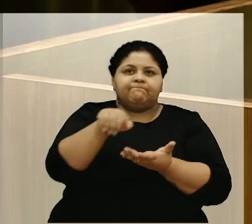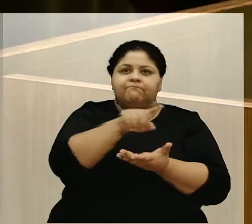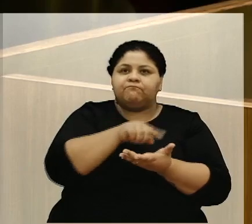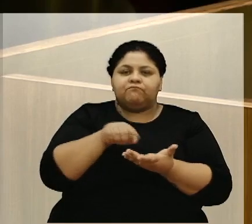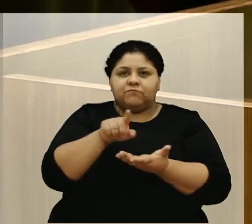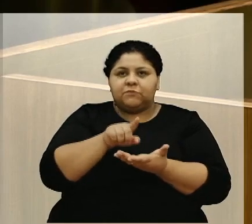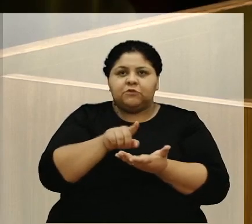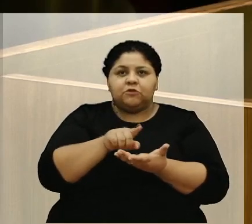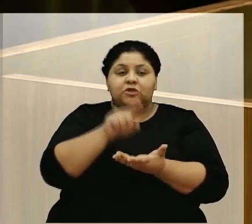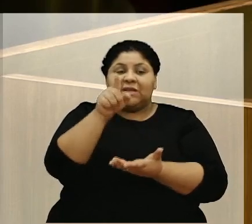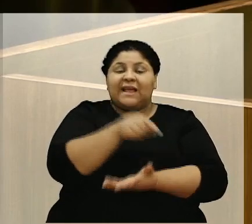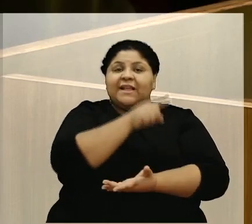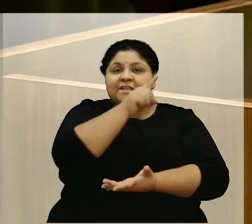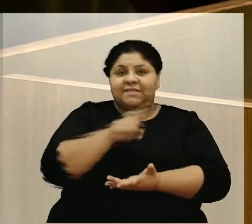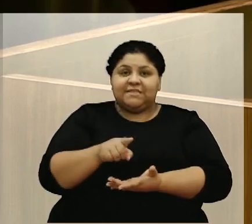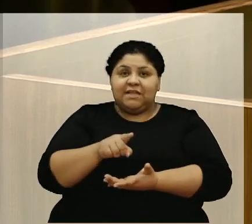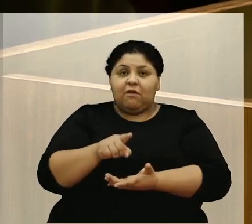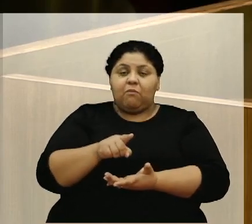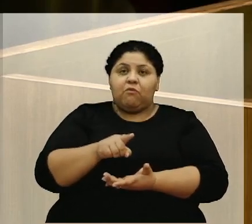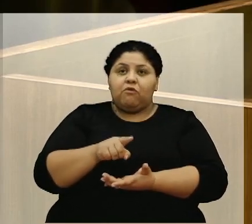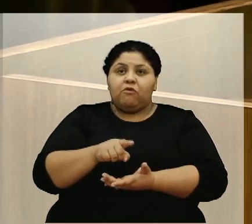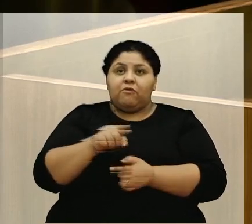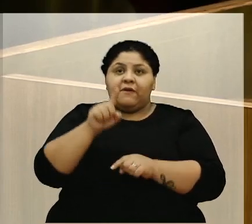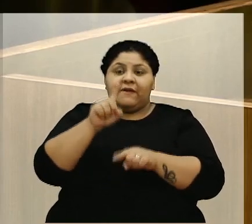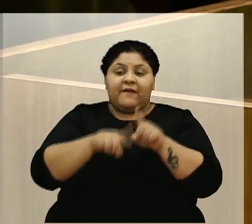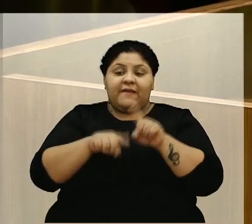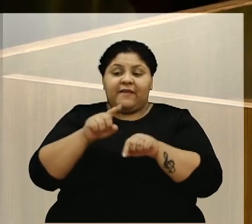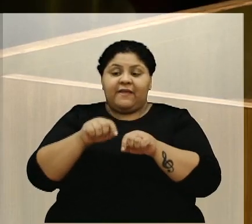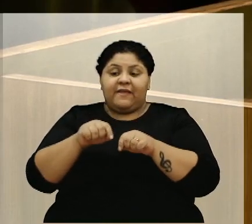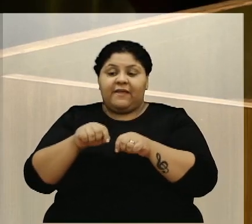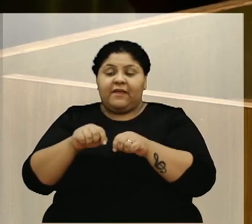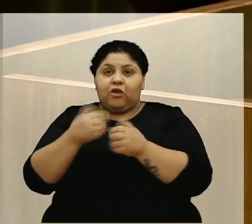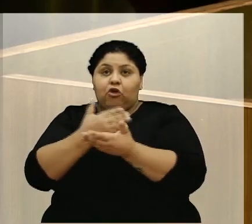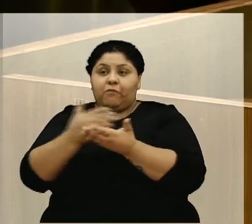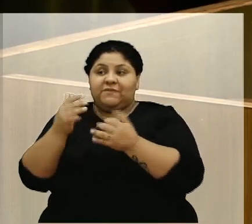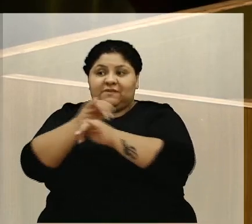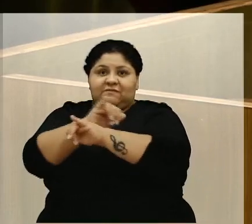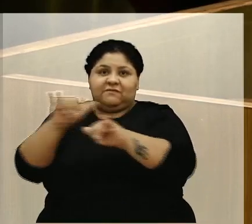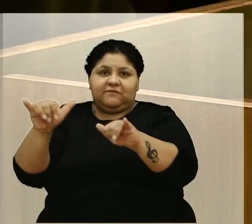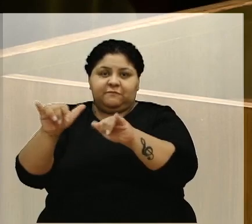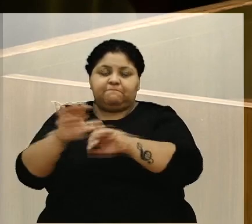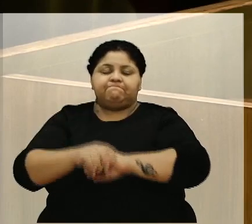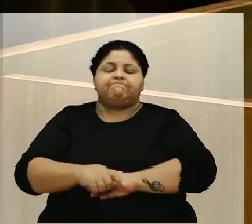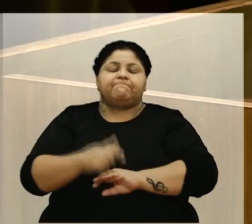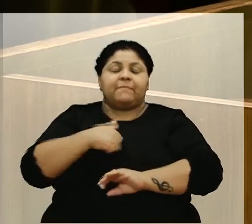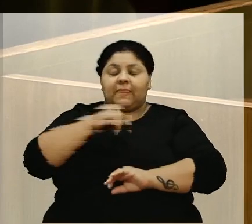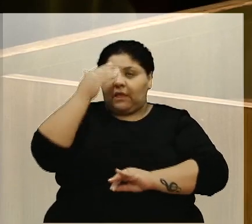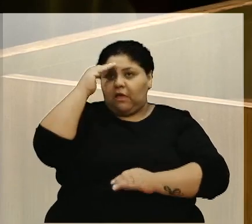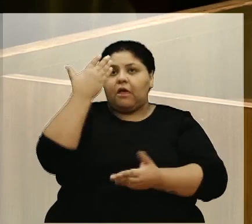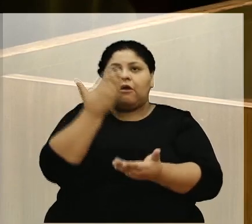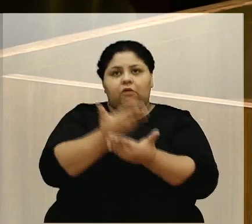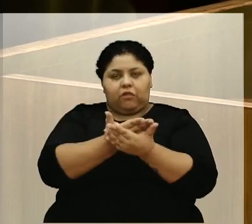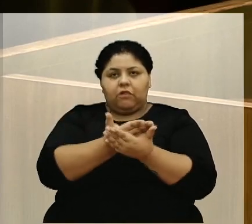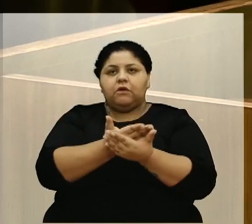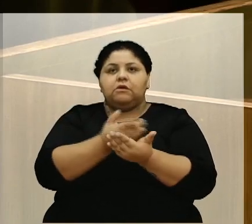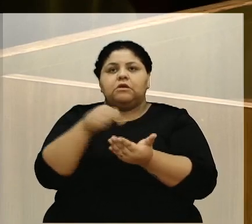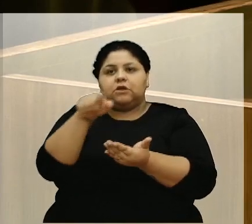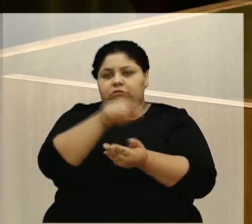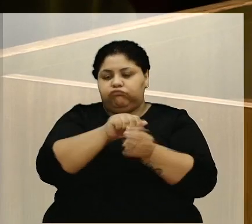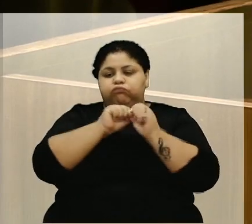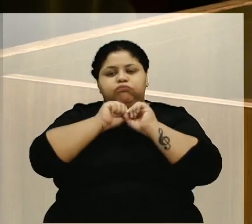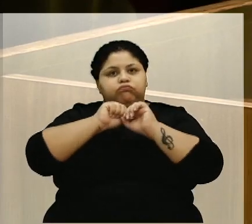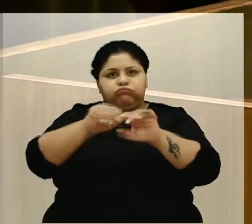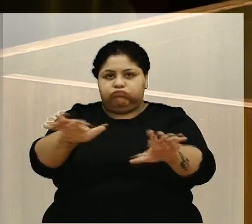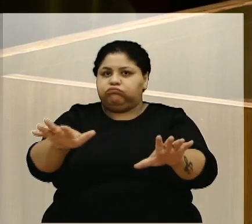acabamos cancelando as atividades e lançando essa campanha. Eu acredito, e a gente vai estender